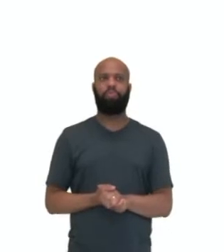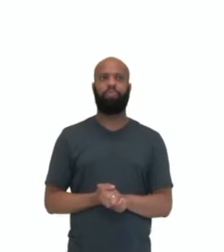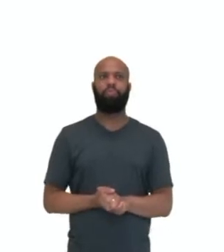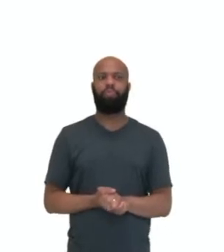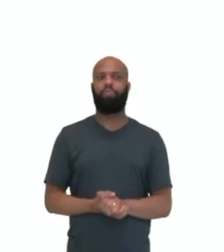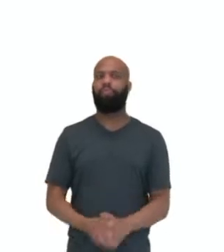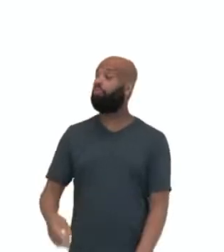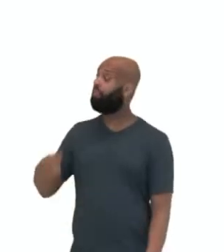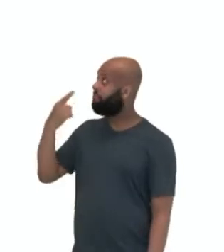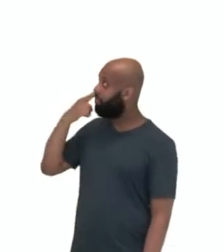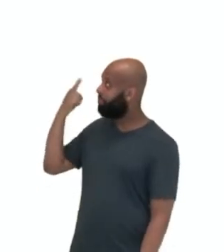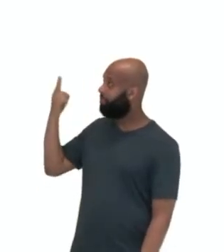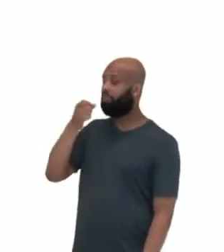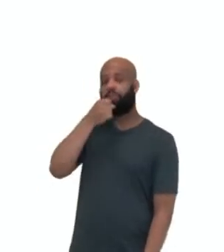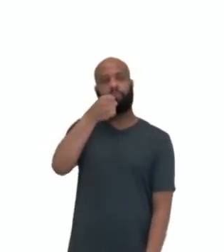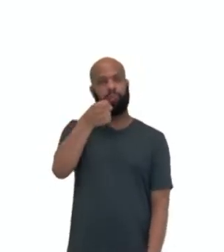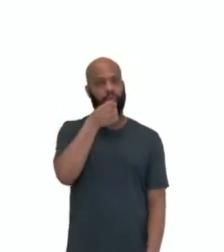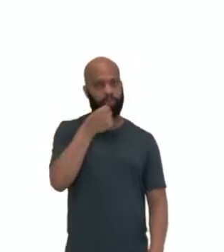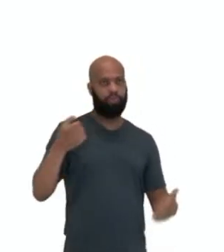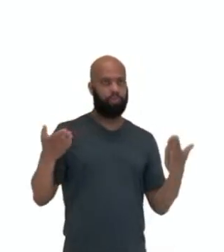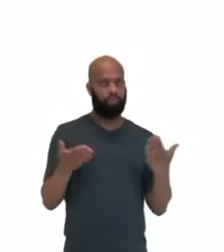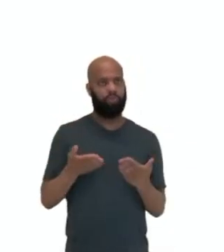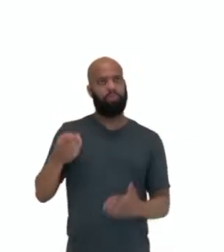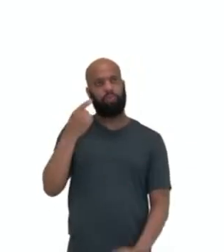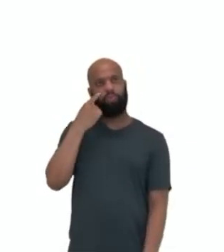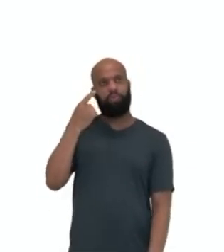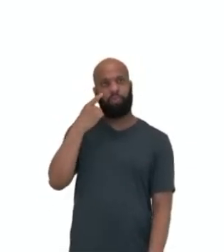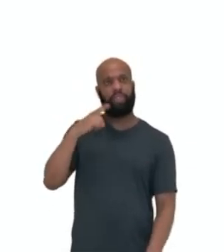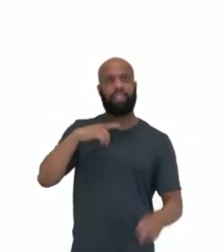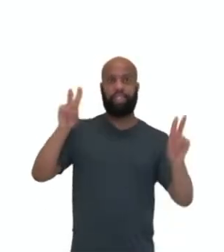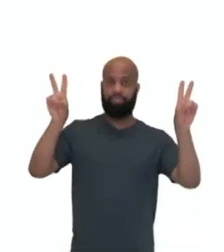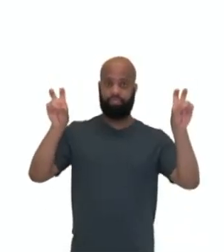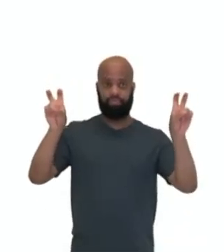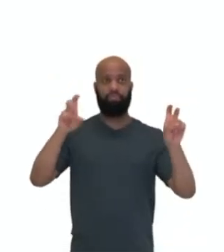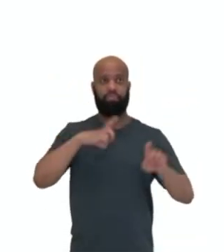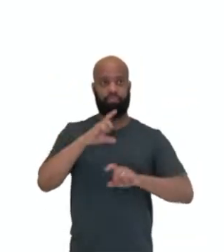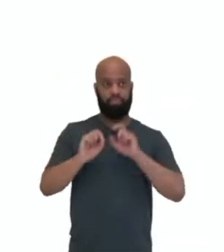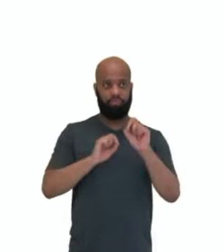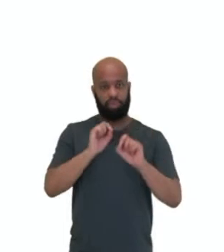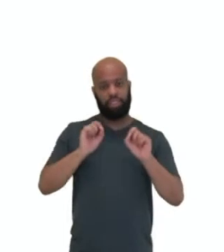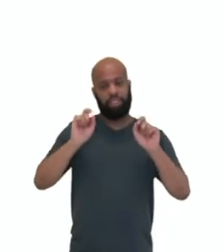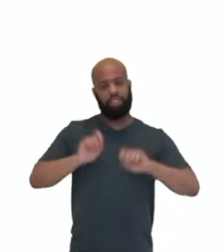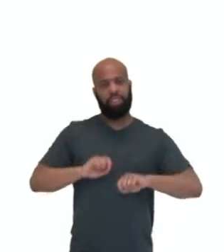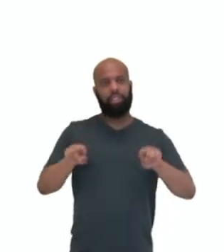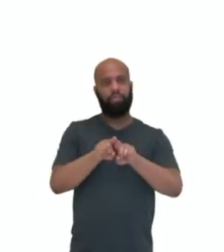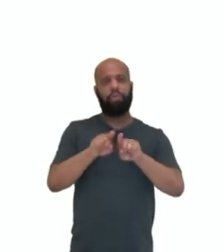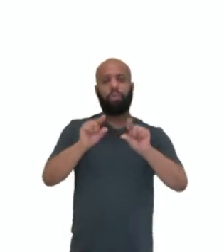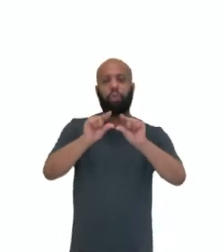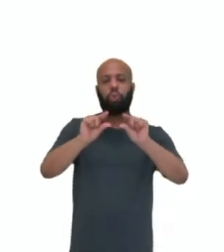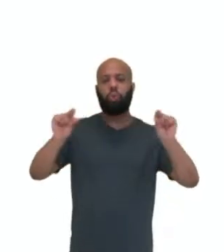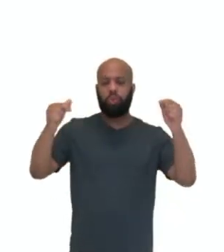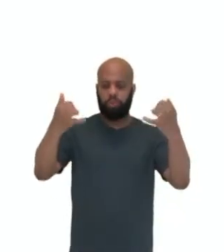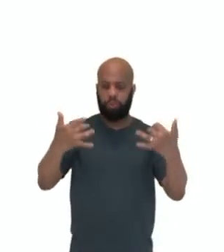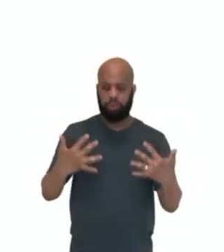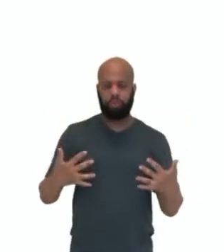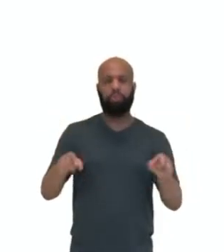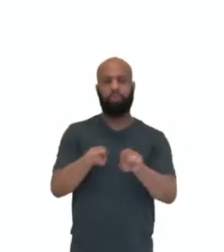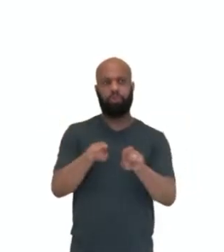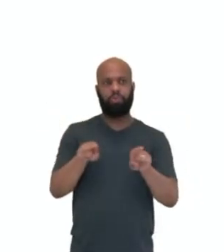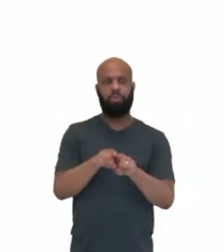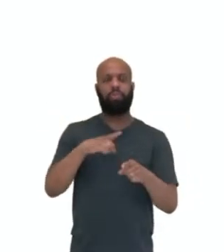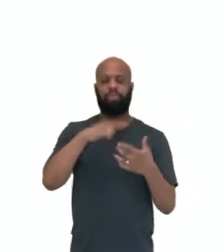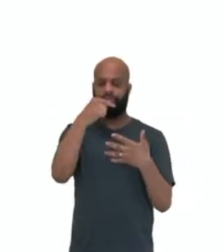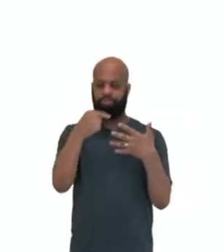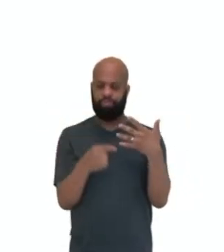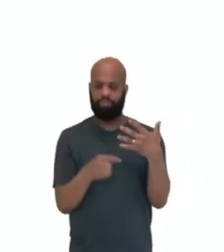Aqui, a reportagem em si. Então, olha o título, né? Posso ter também uma linha fina, posso ter o corpo da reportagem, outros